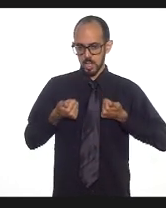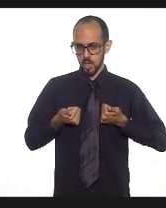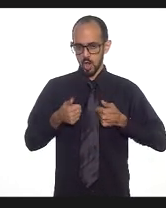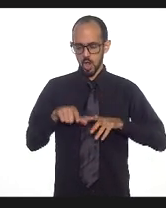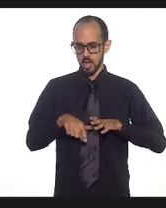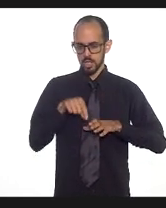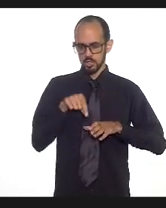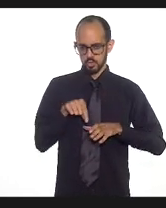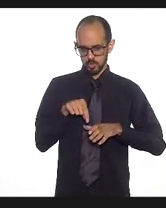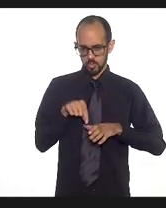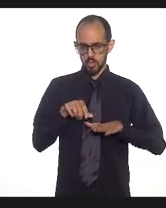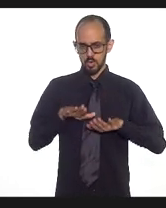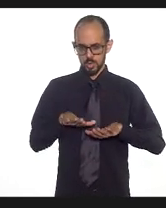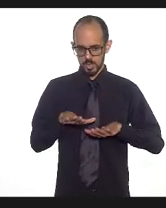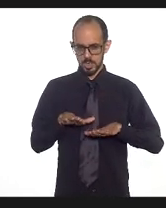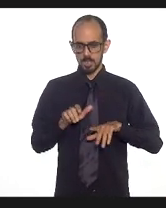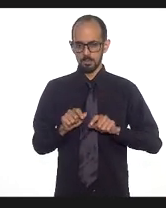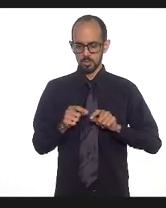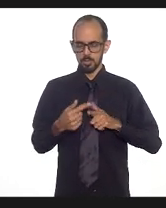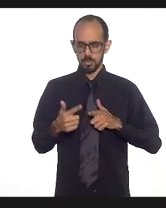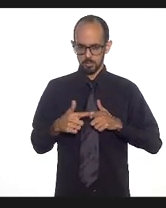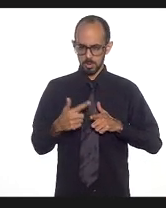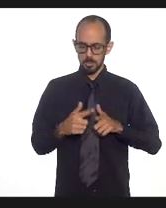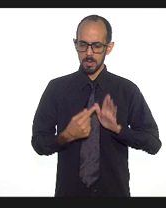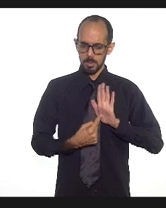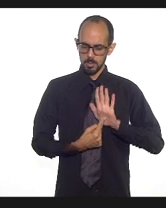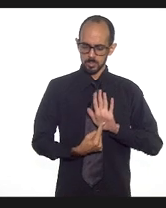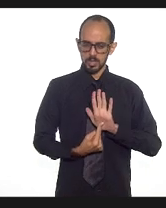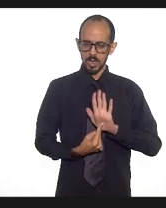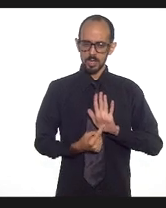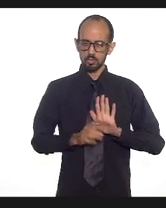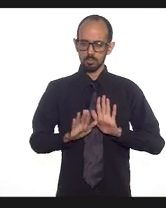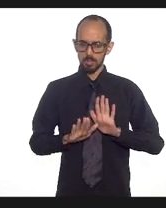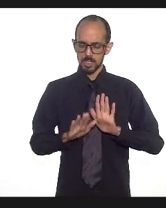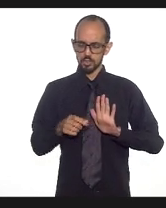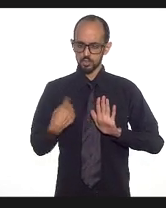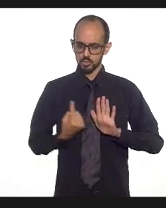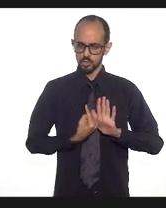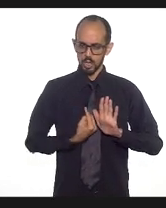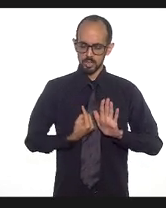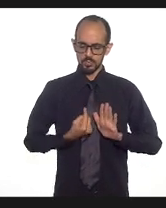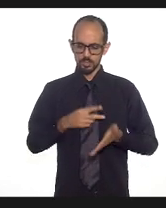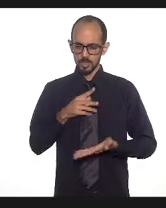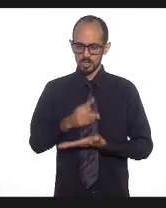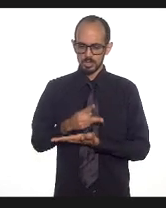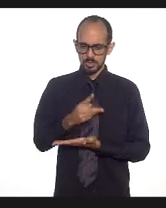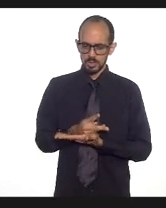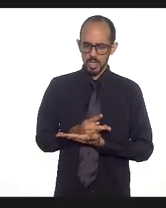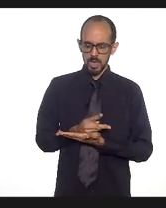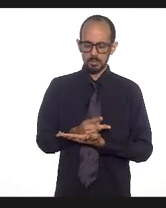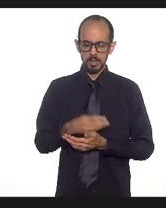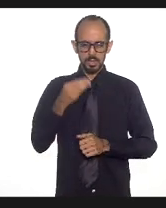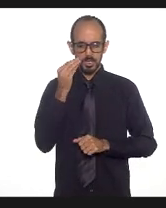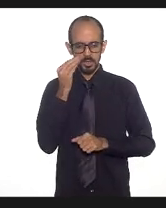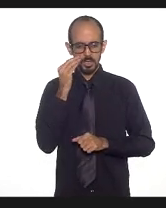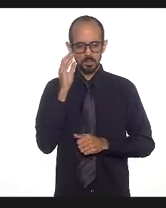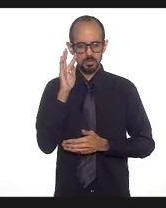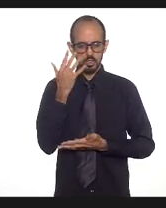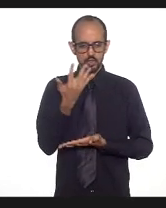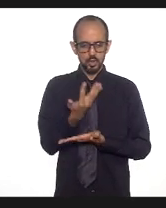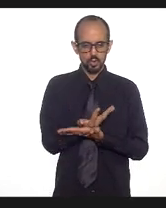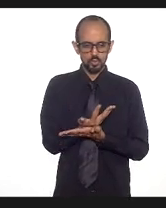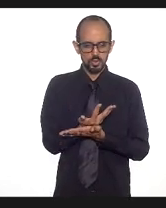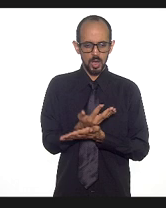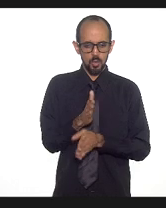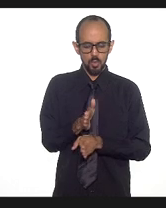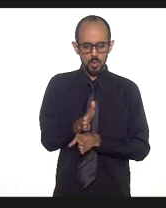para determinado problema apontado, determinada situação, mas nós vamos estar sempre em busca de soluções